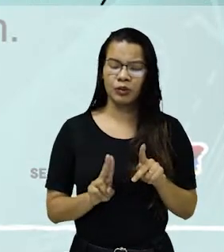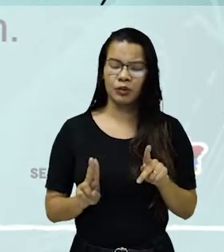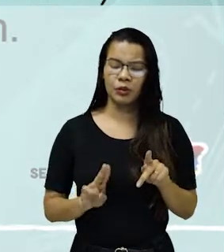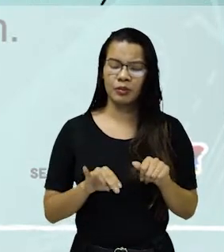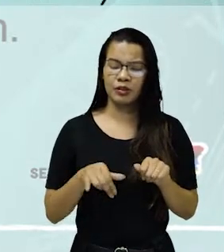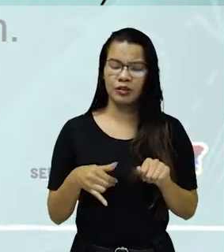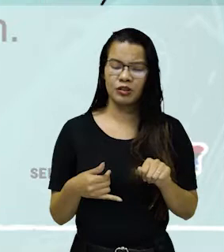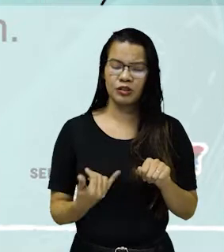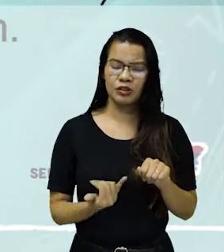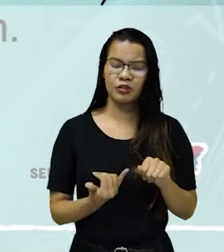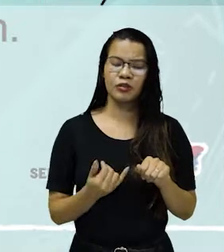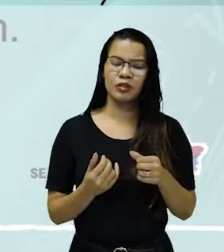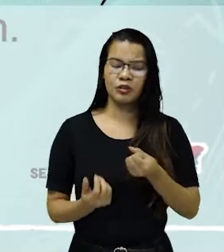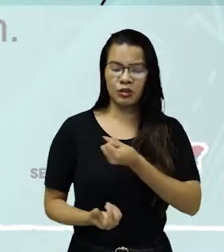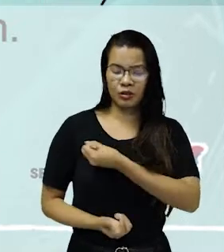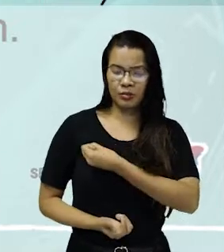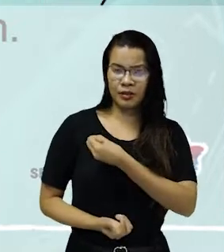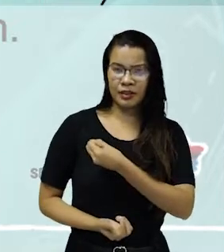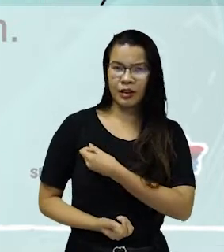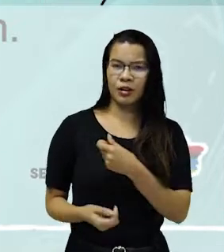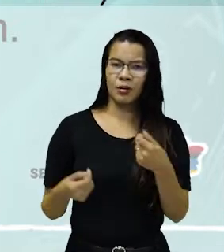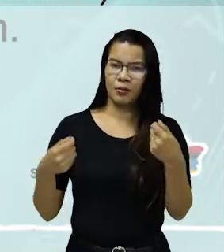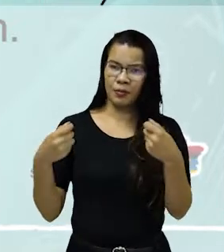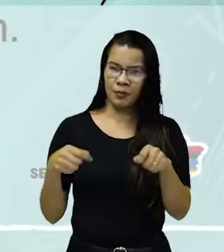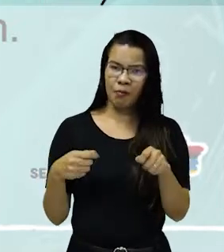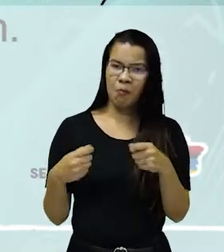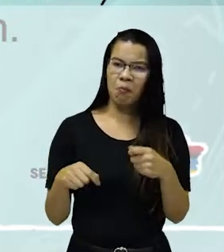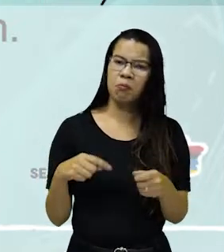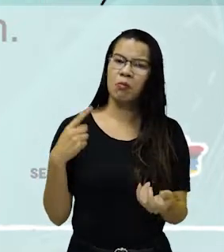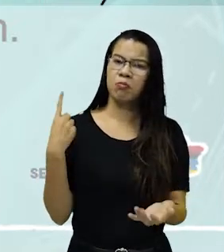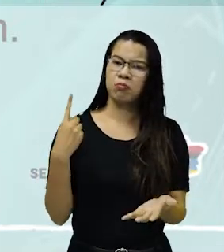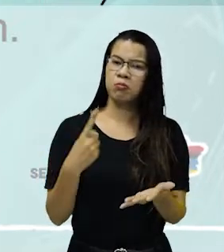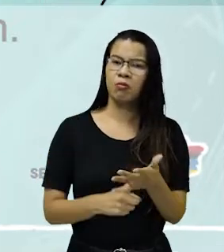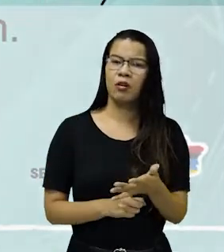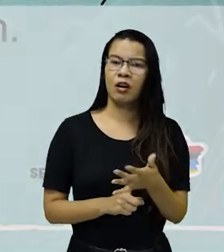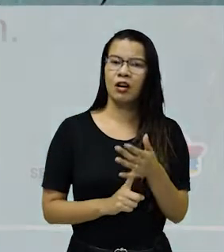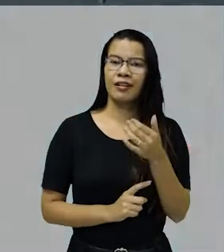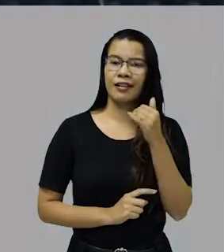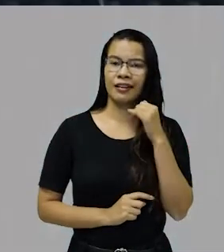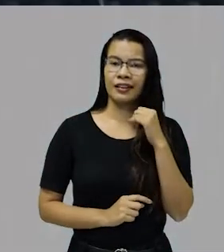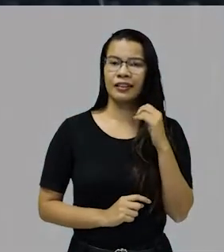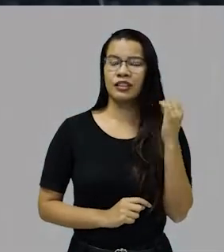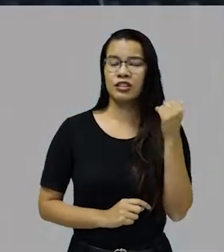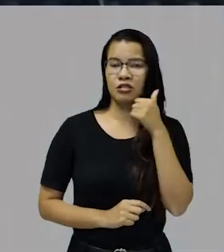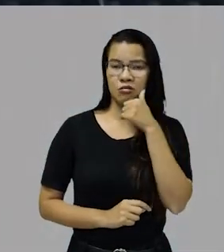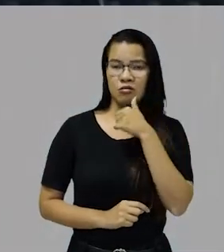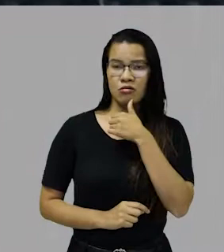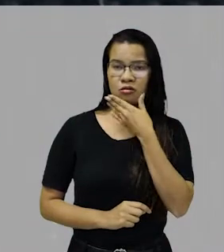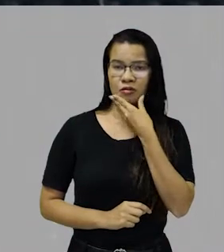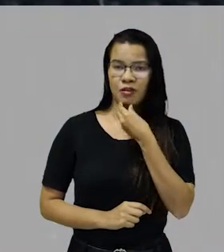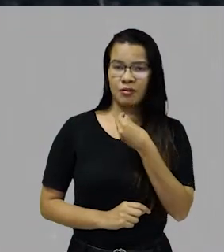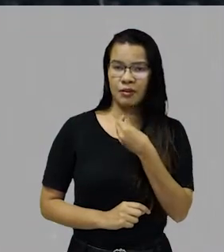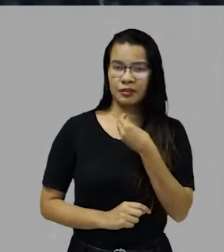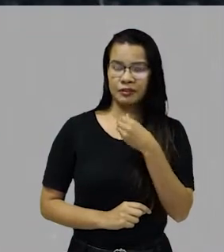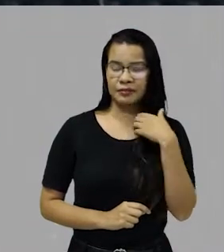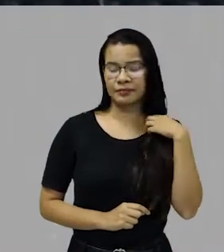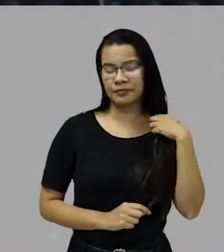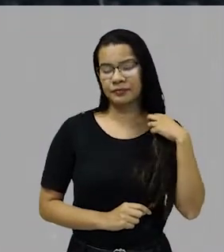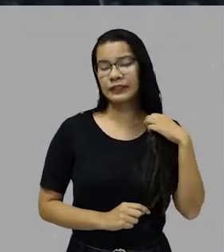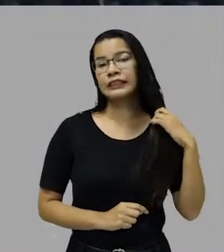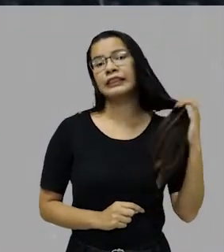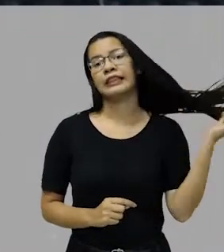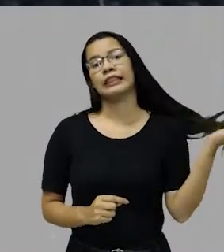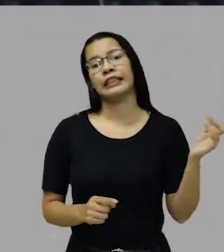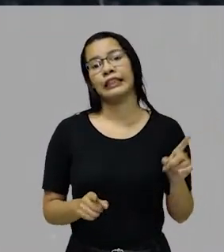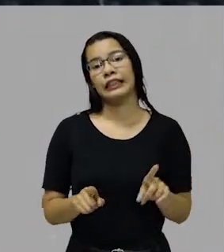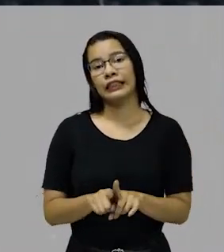adjetivo e numeral devem concordar em gênero, masculino e feminino, e em